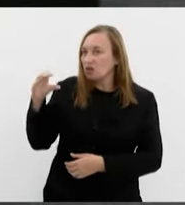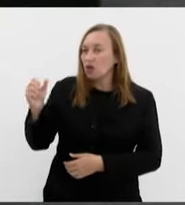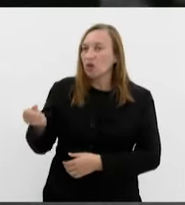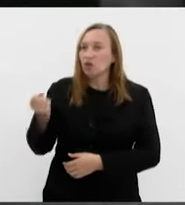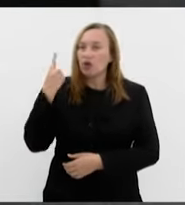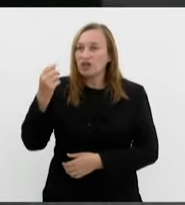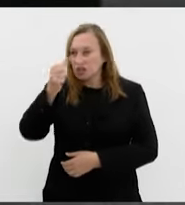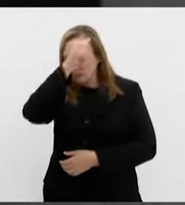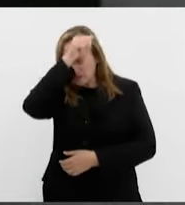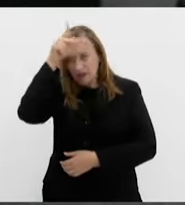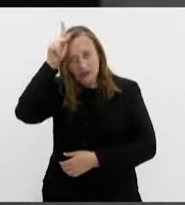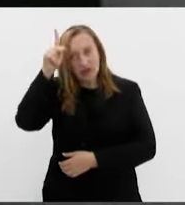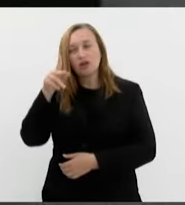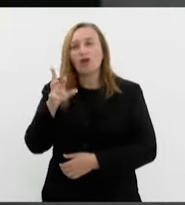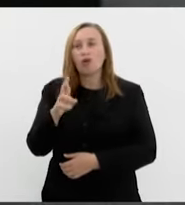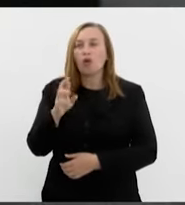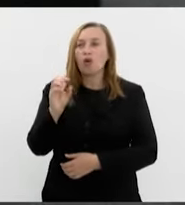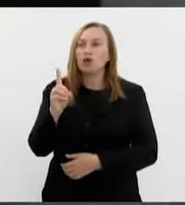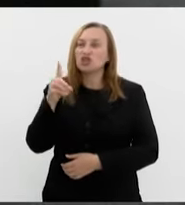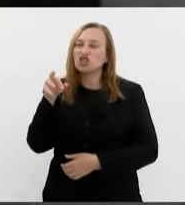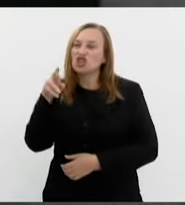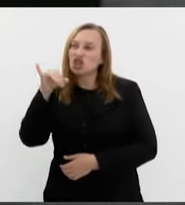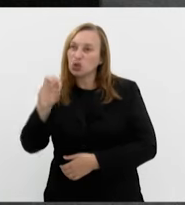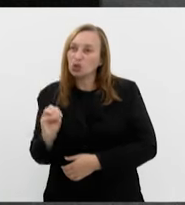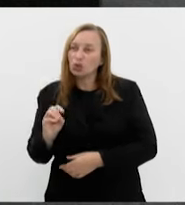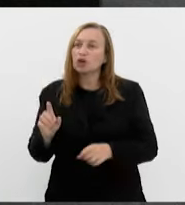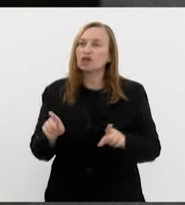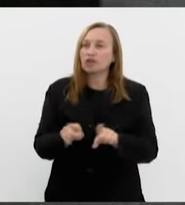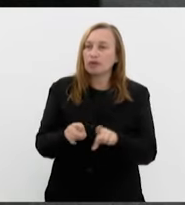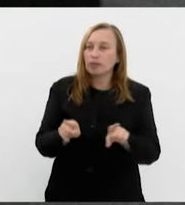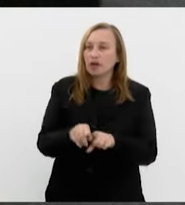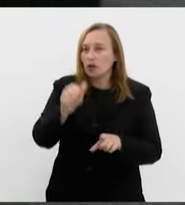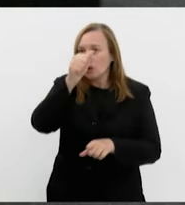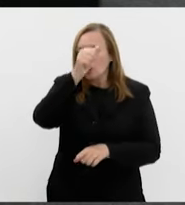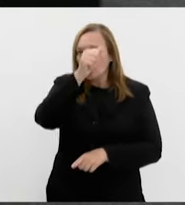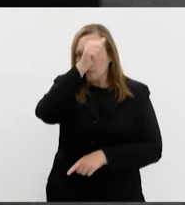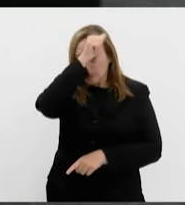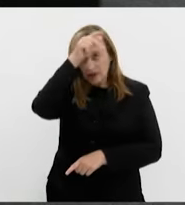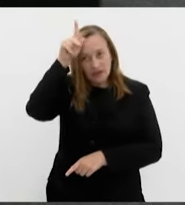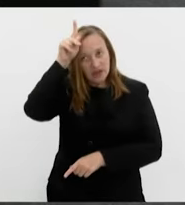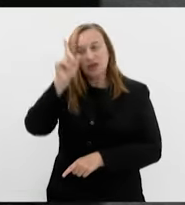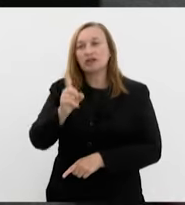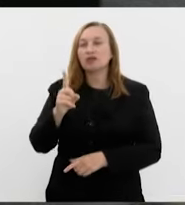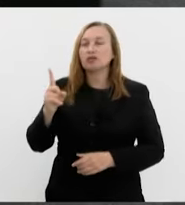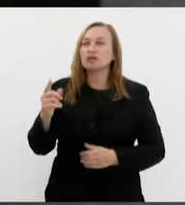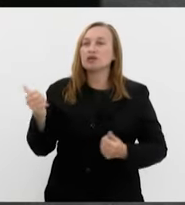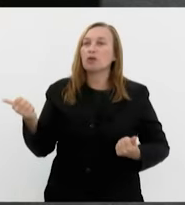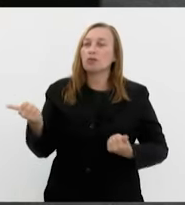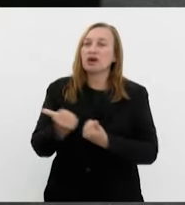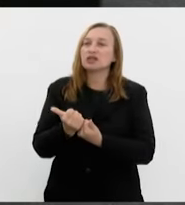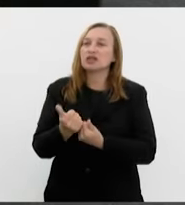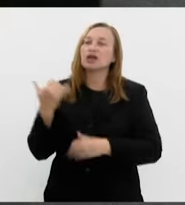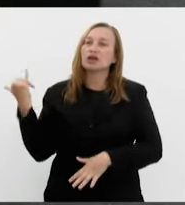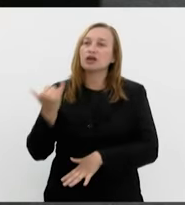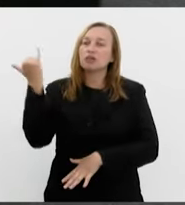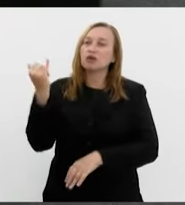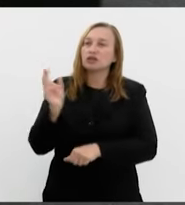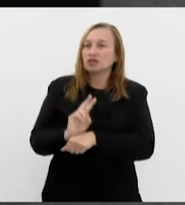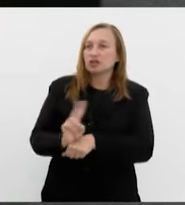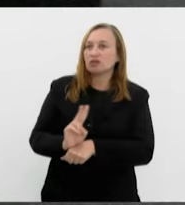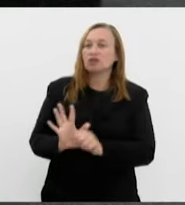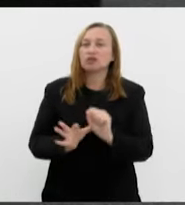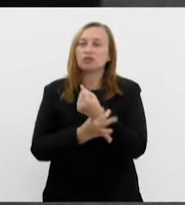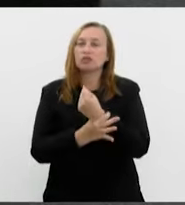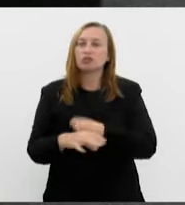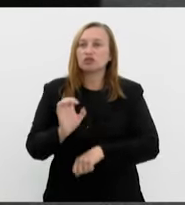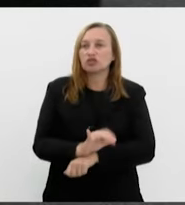ex-prefeito Rodrigo Neves, que o prefeito Axel Grael não são parceiros daquilo que é importante para a segurança pública de